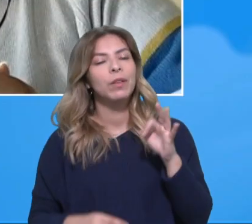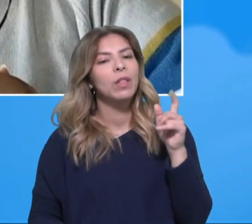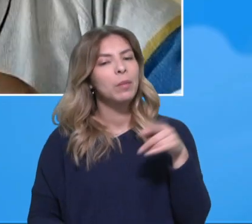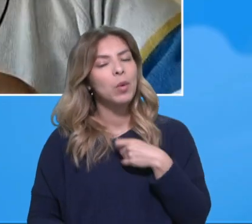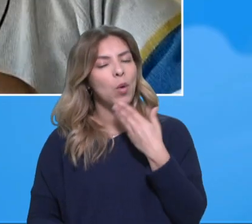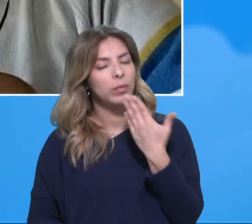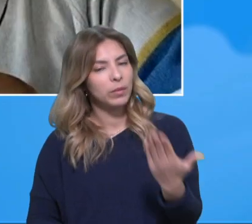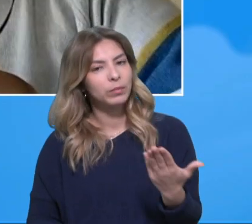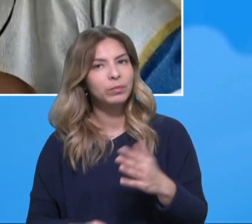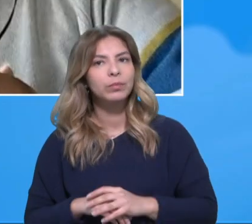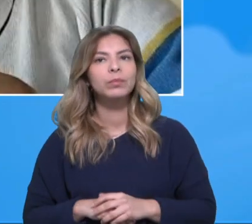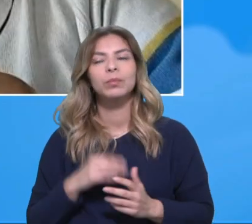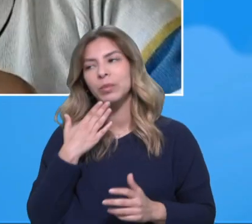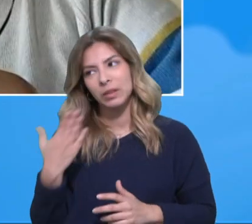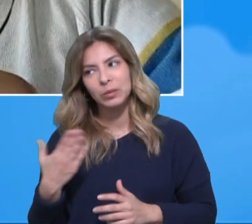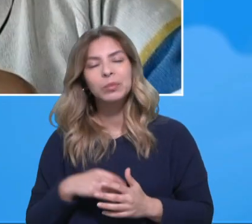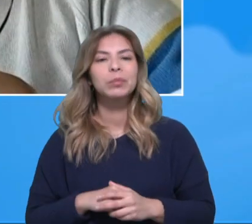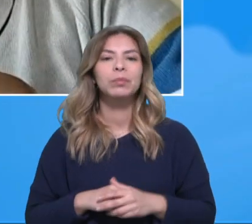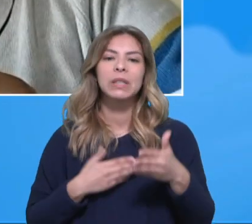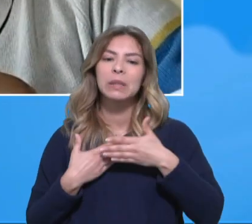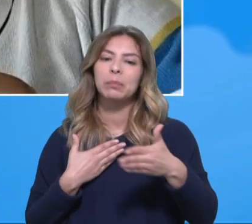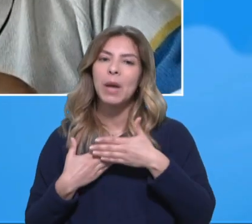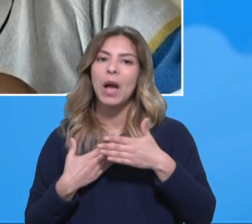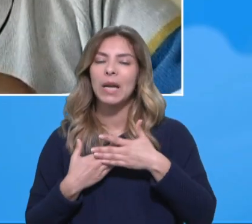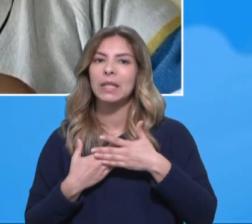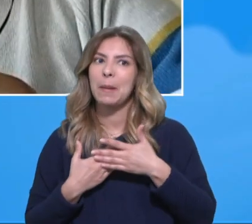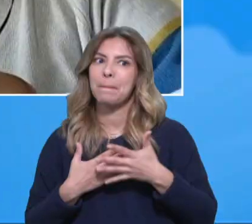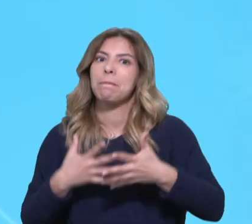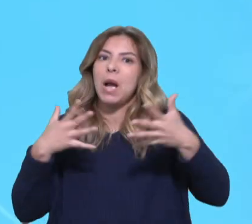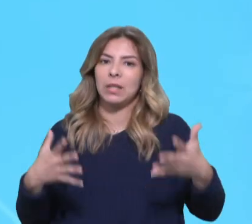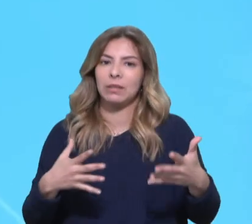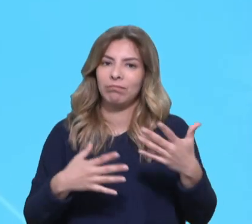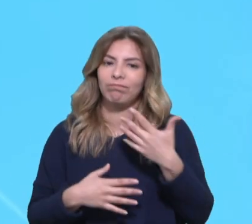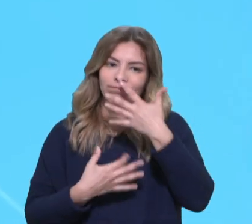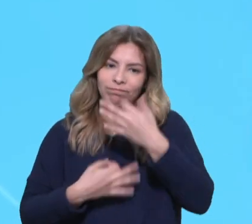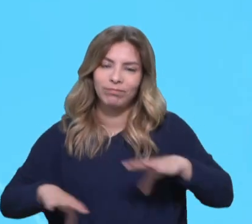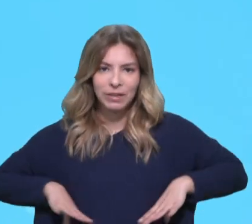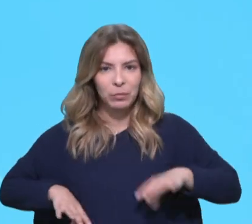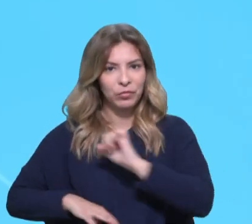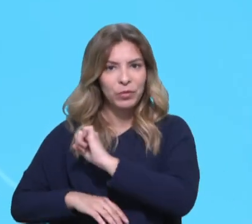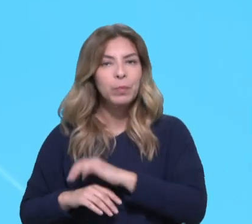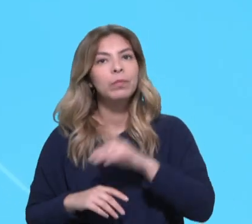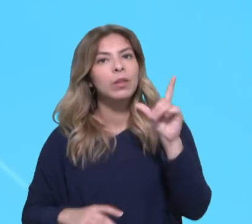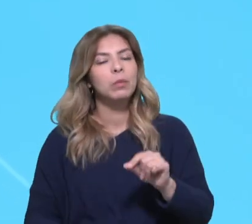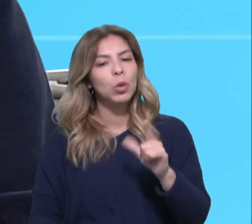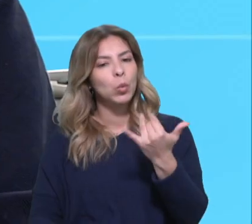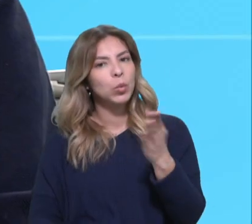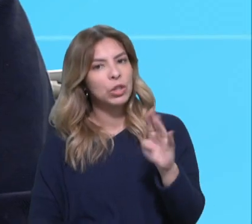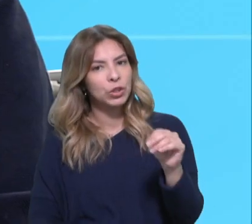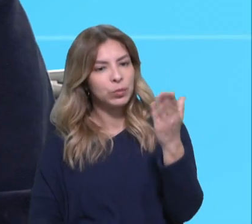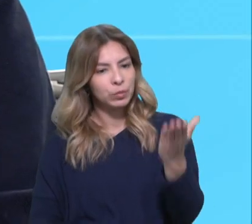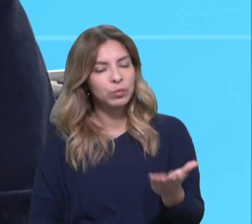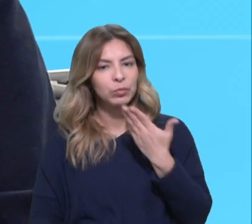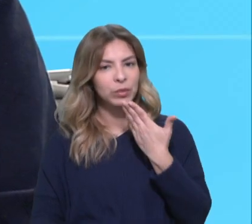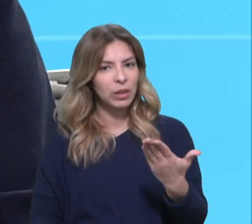por ter estado aqui no programa Eclésia nesta Semana Maior, também para Santa Maria da Feira. Obrigado também ao Luís Ascenso por ter